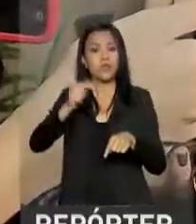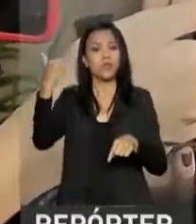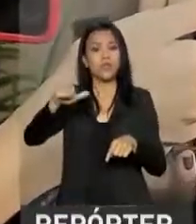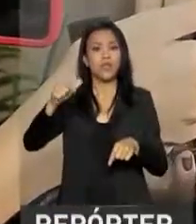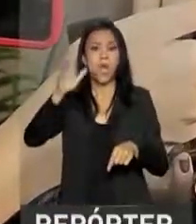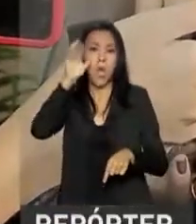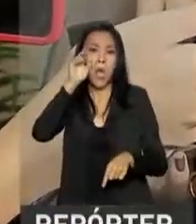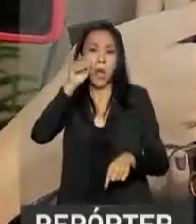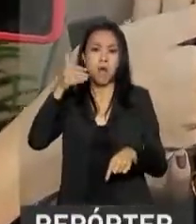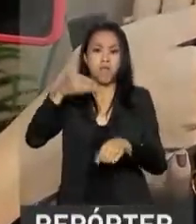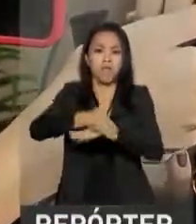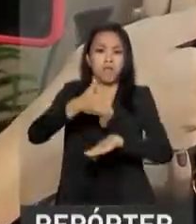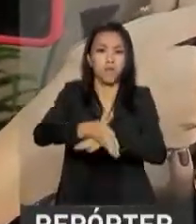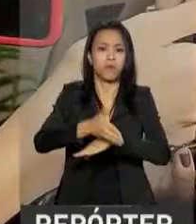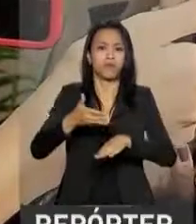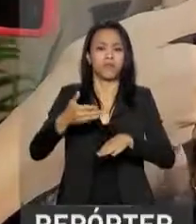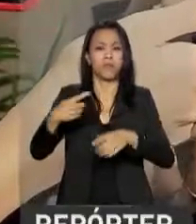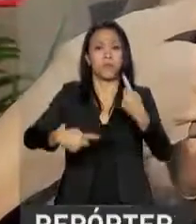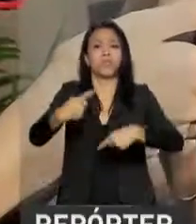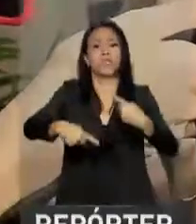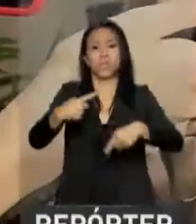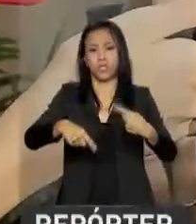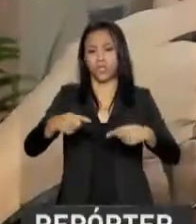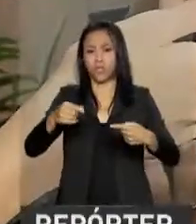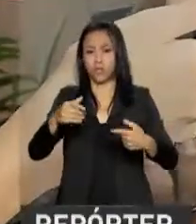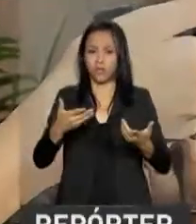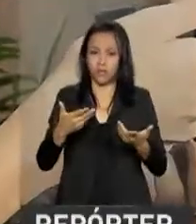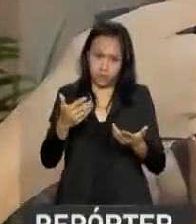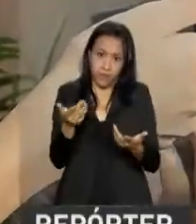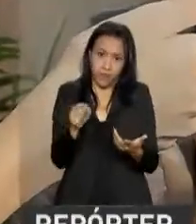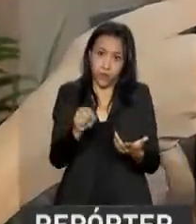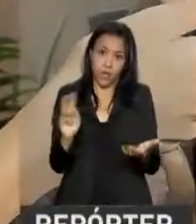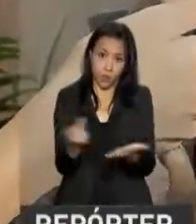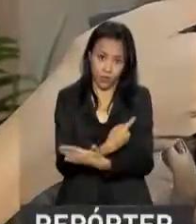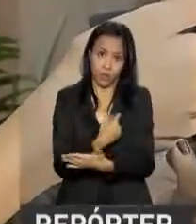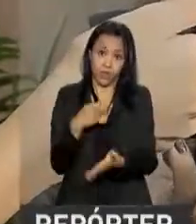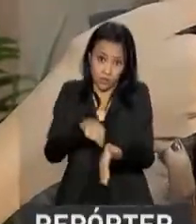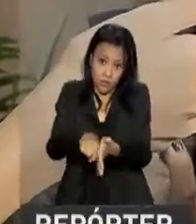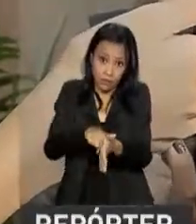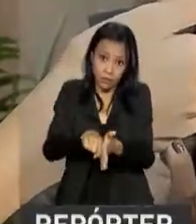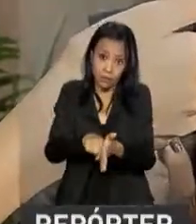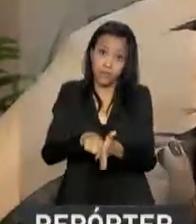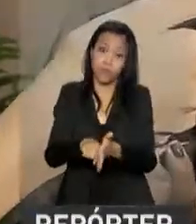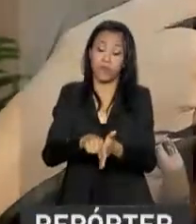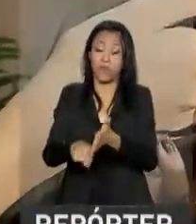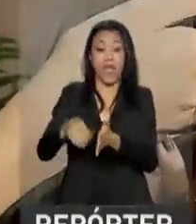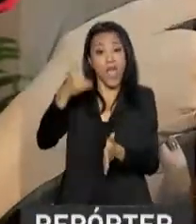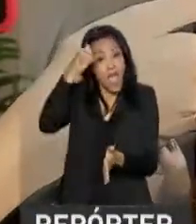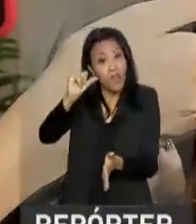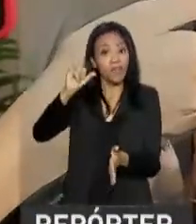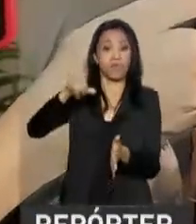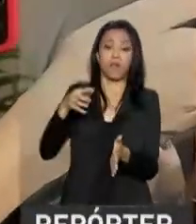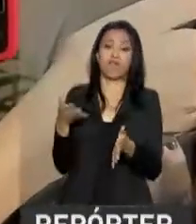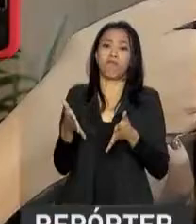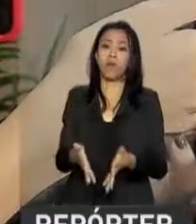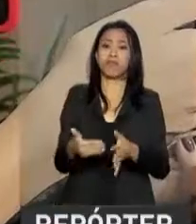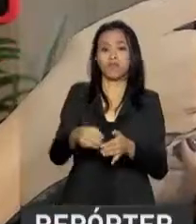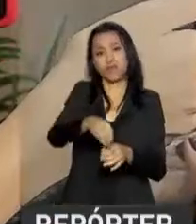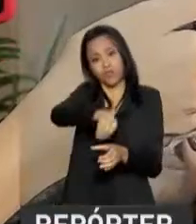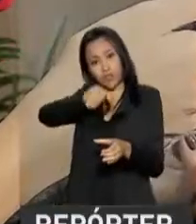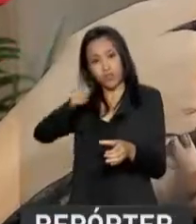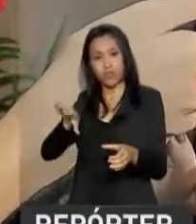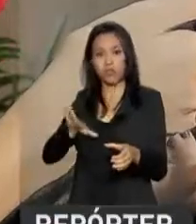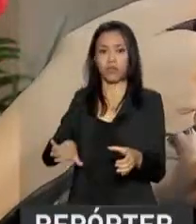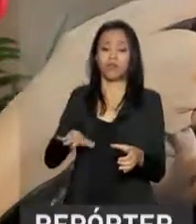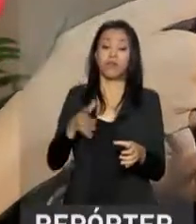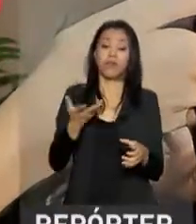de sanidade saúde animal e cuja precisão esta esta medida vem nessa direção é pra que a